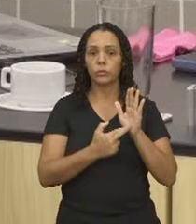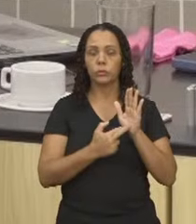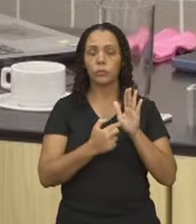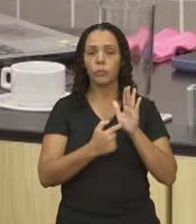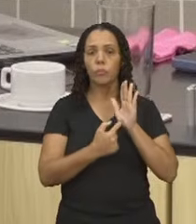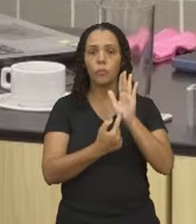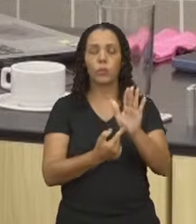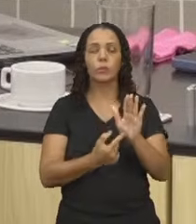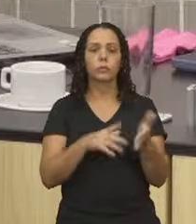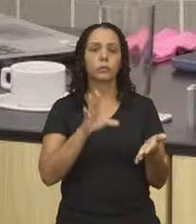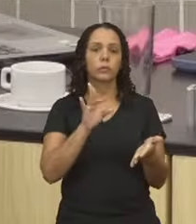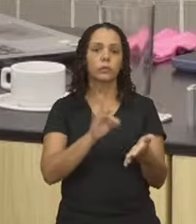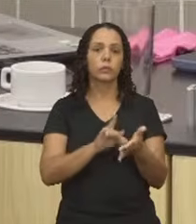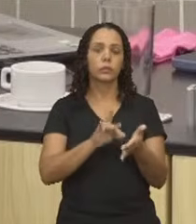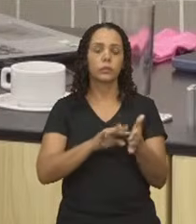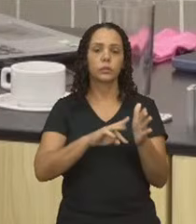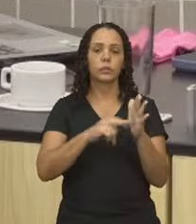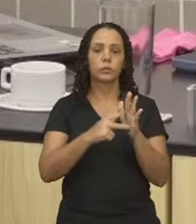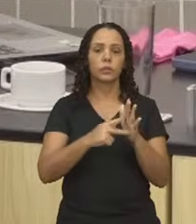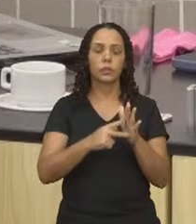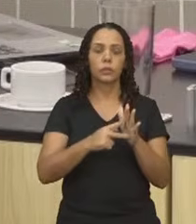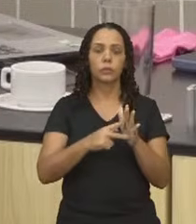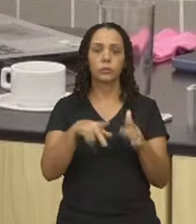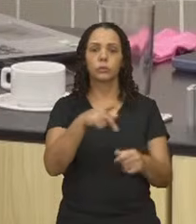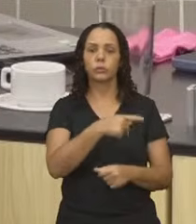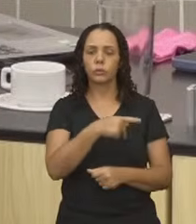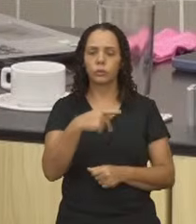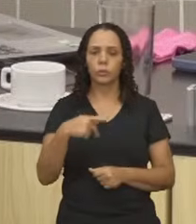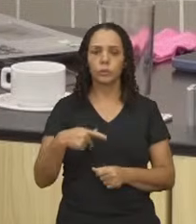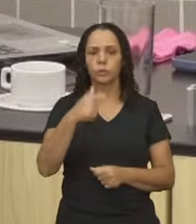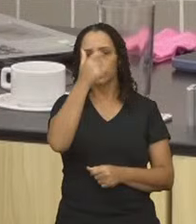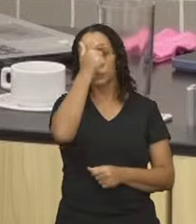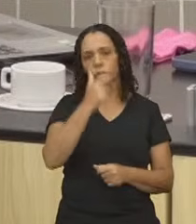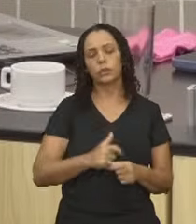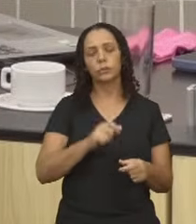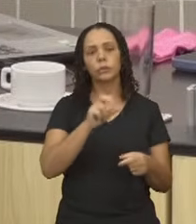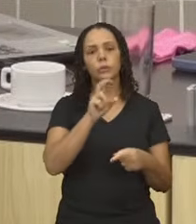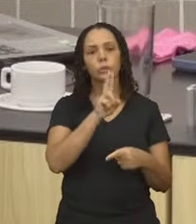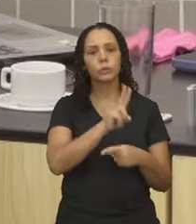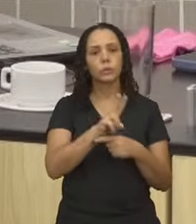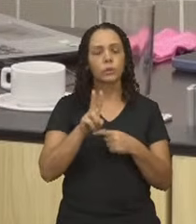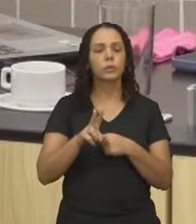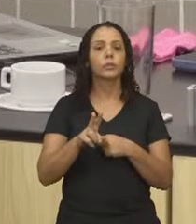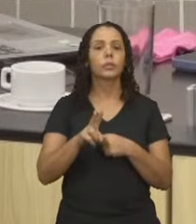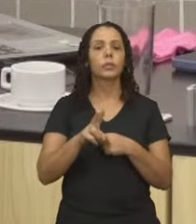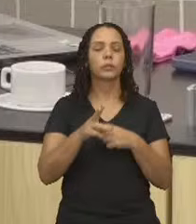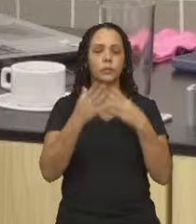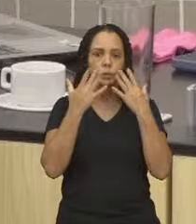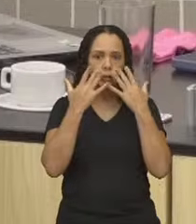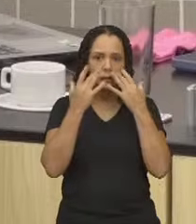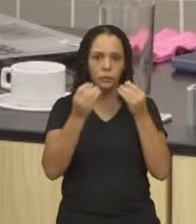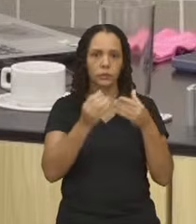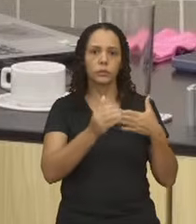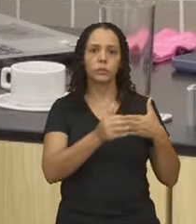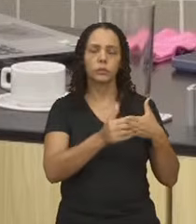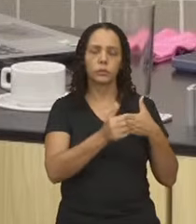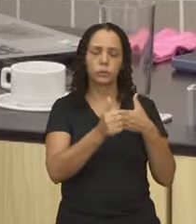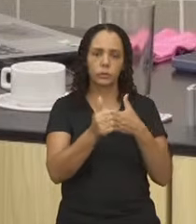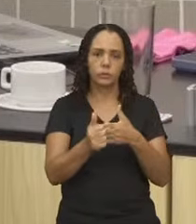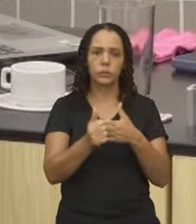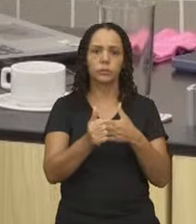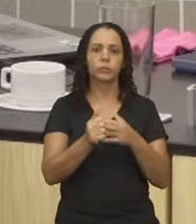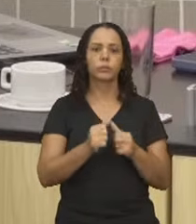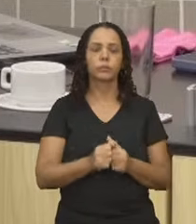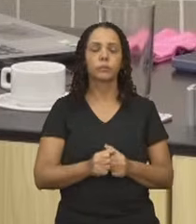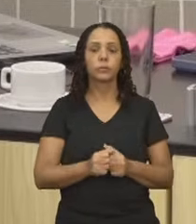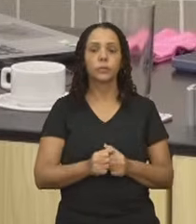verdadeiro significado do pastoreio: orientar, cuidar, ouvir e conduzir com sabedoria. Feito esse